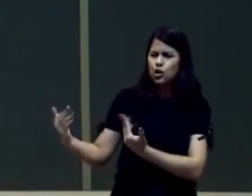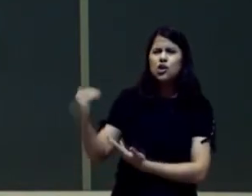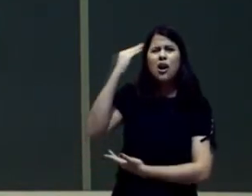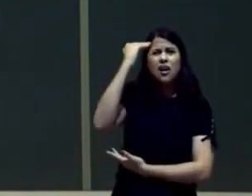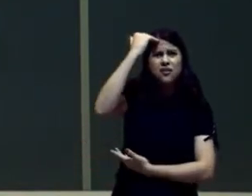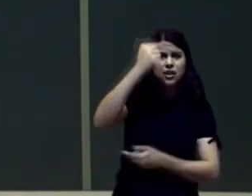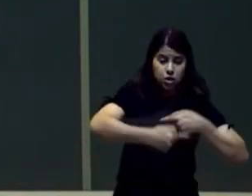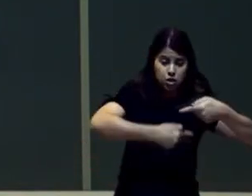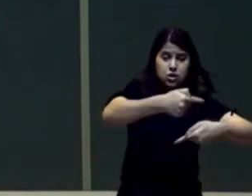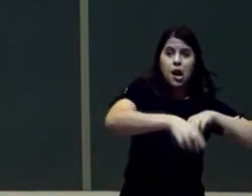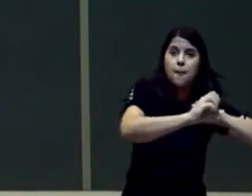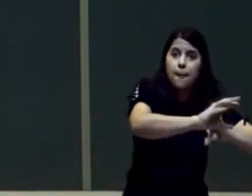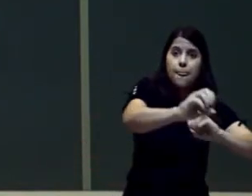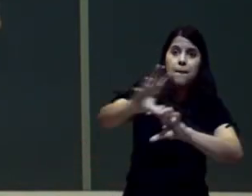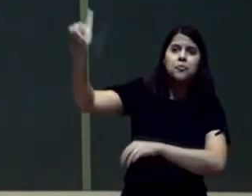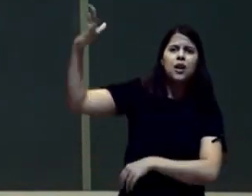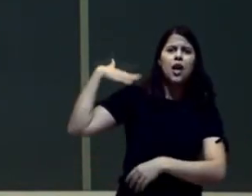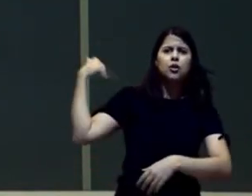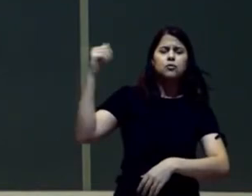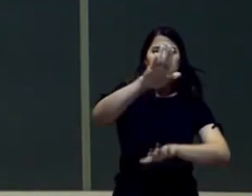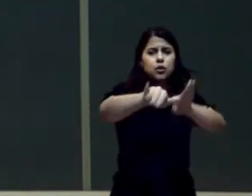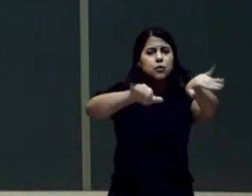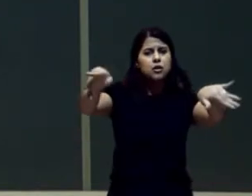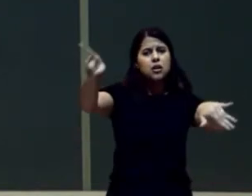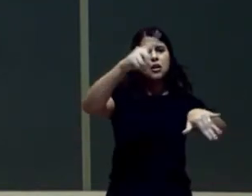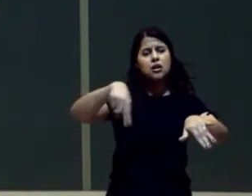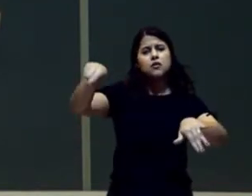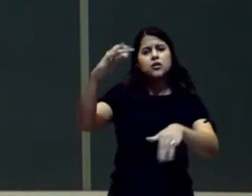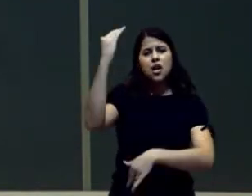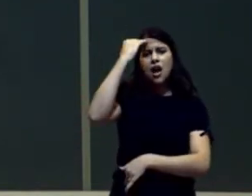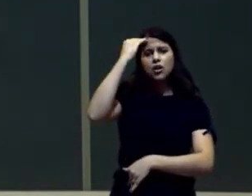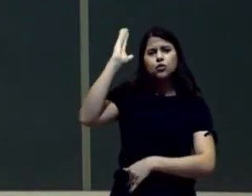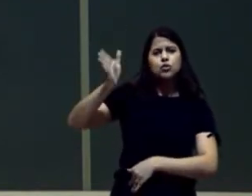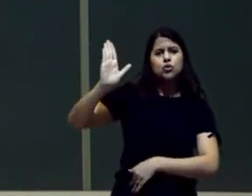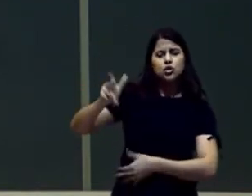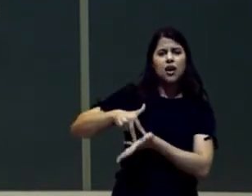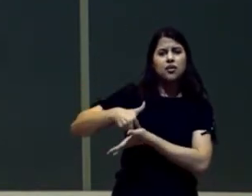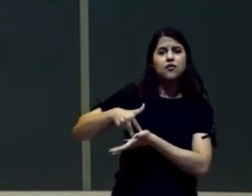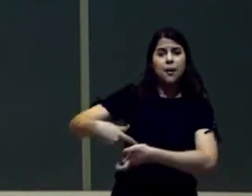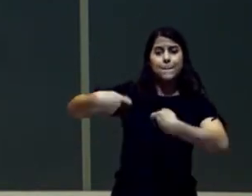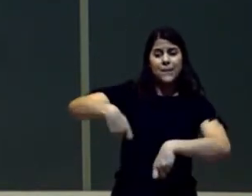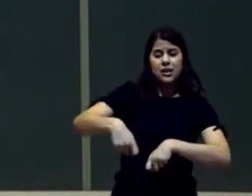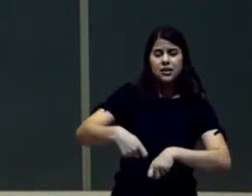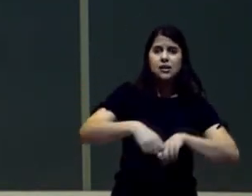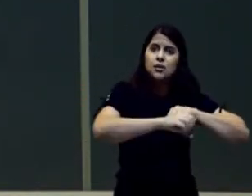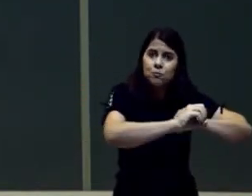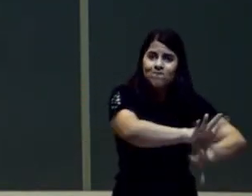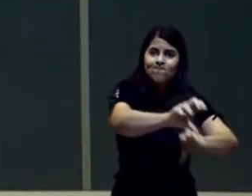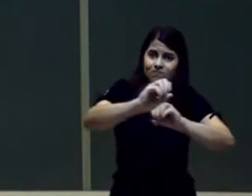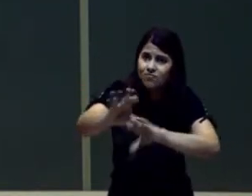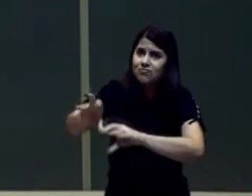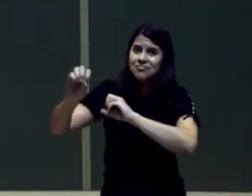geração. Deus está nos chamando, a nós que recebemos a palavra e estamos firmados nela e cujo coração está queimando